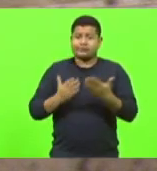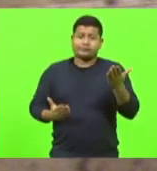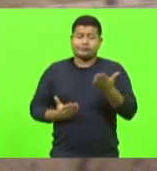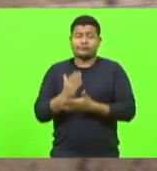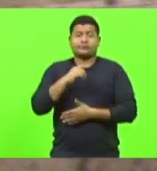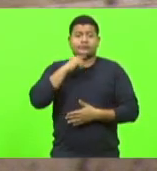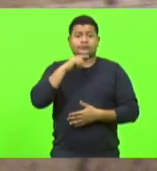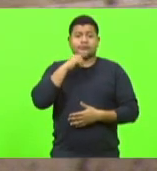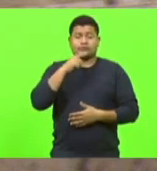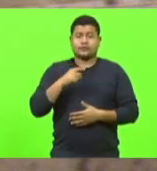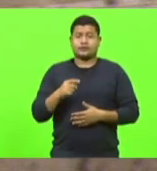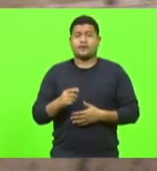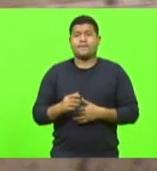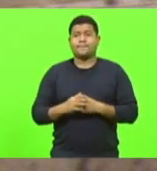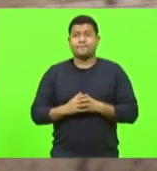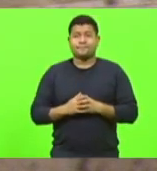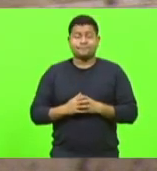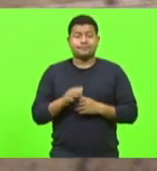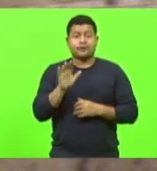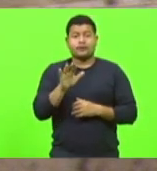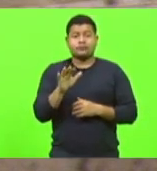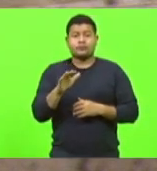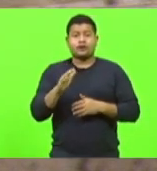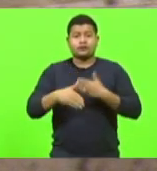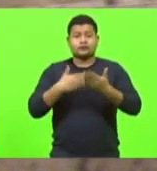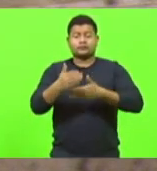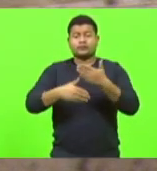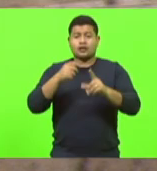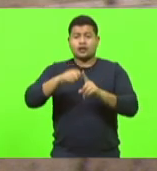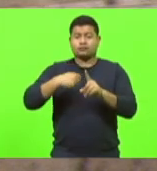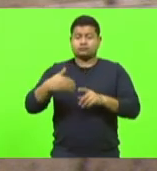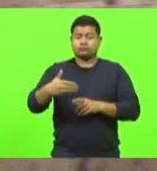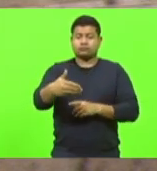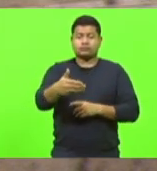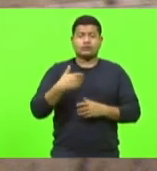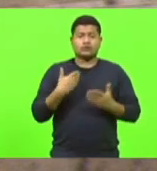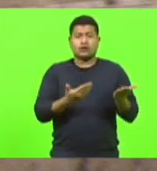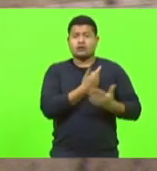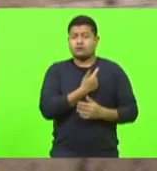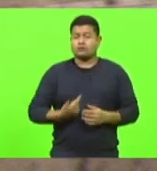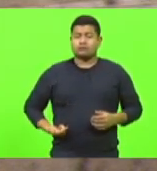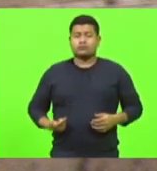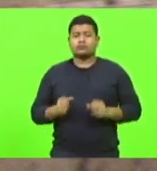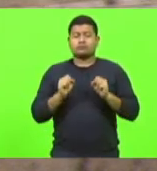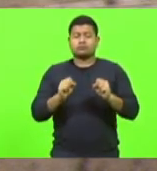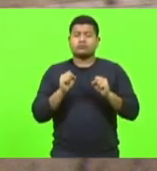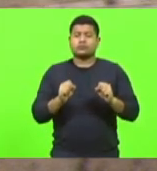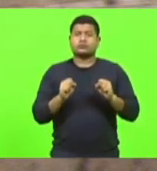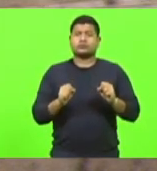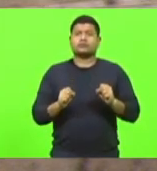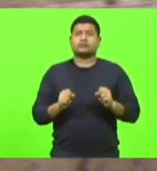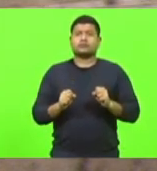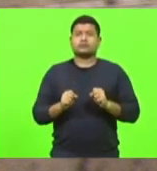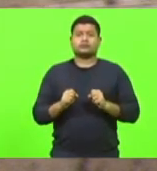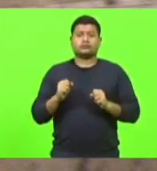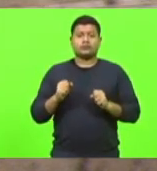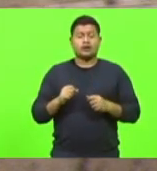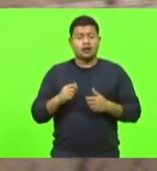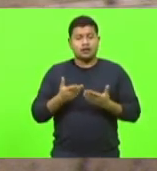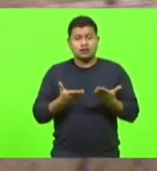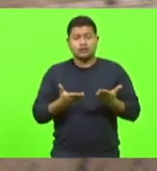infelizmente não vai passar mais que os próximos meses o governo Possa possa fazer algo